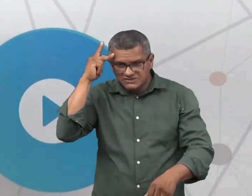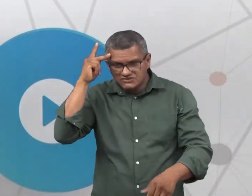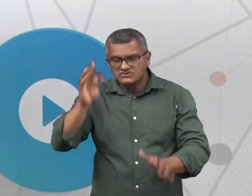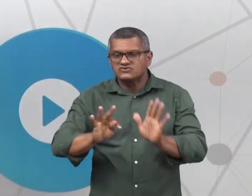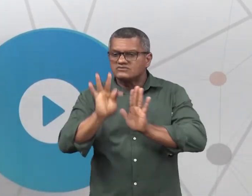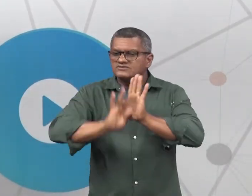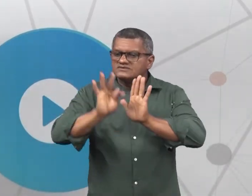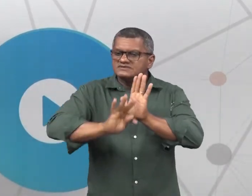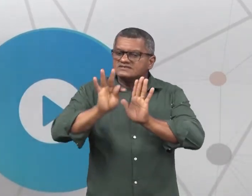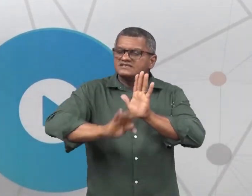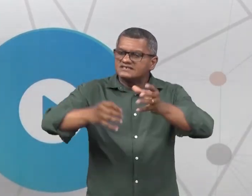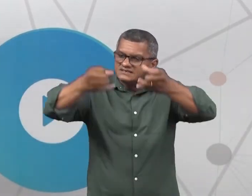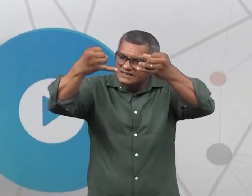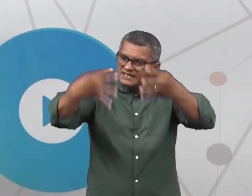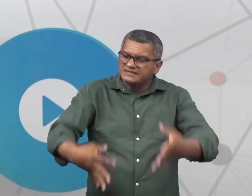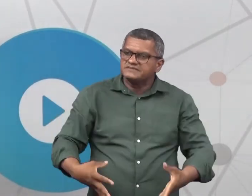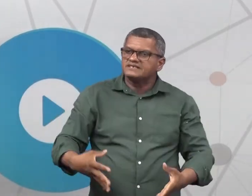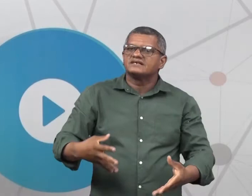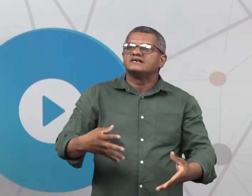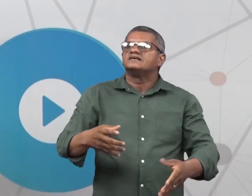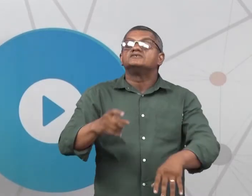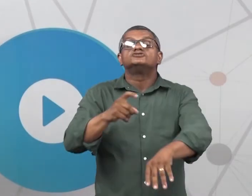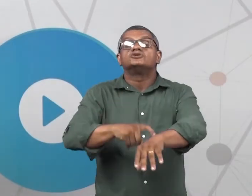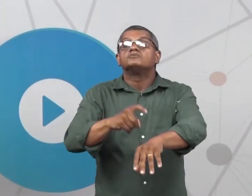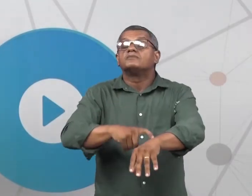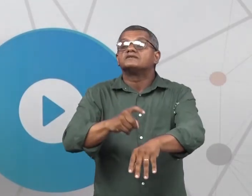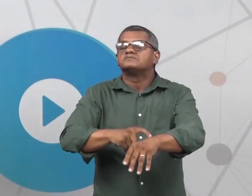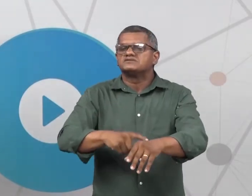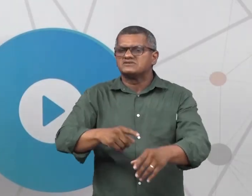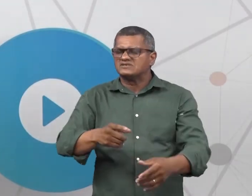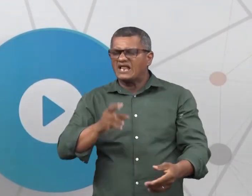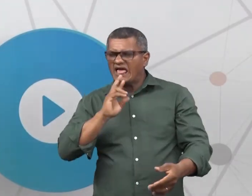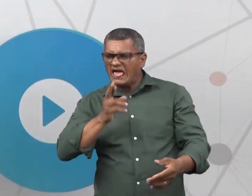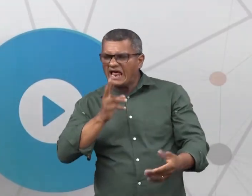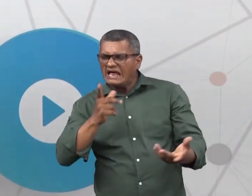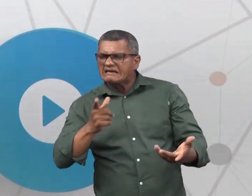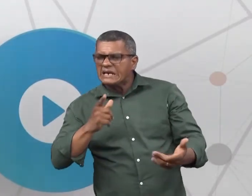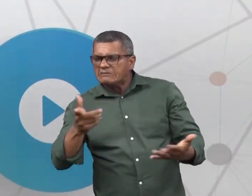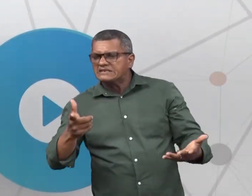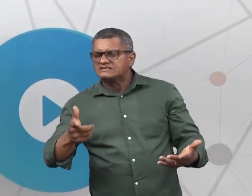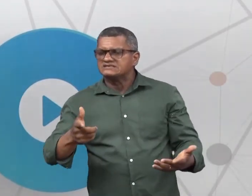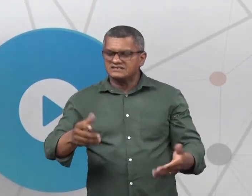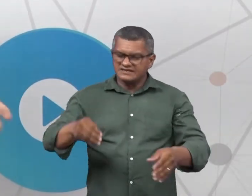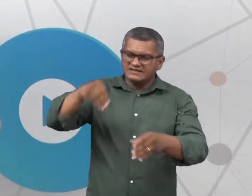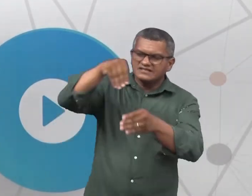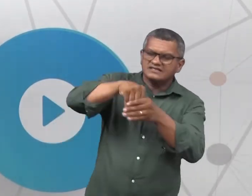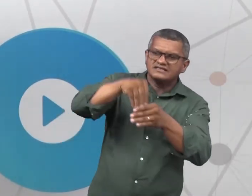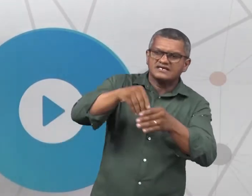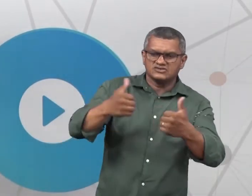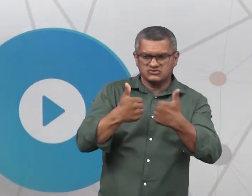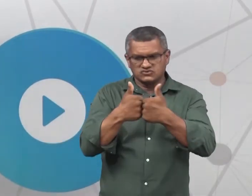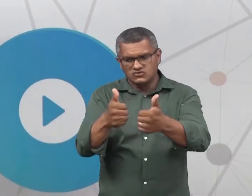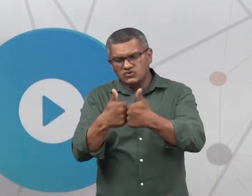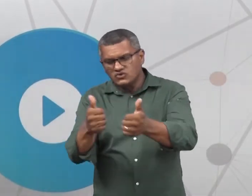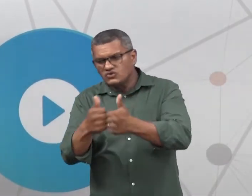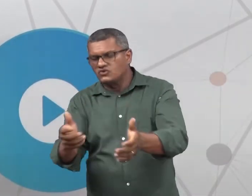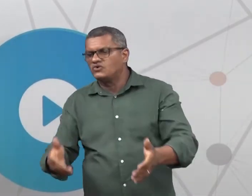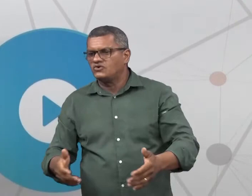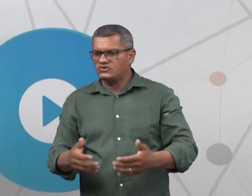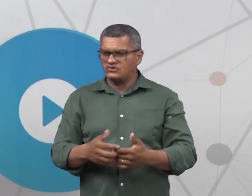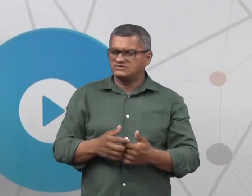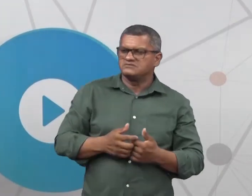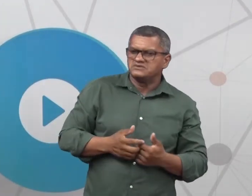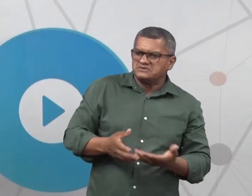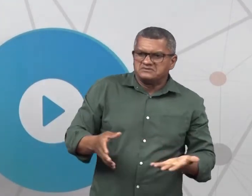colocando, no momento em que essas pessoas elas são criticadas dentro do transporte, em ônibus, no transporte público,